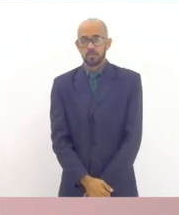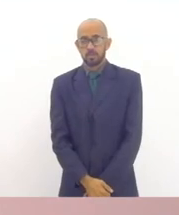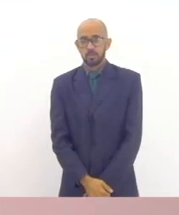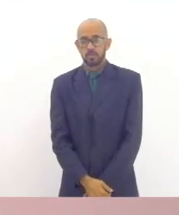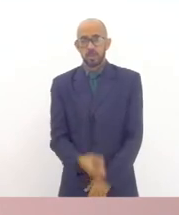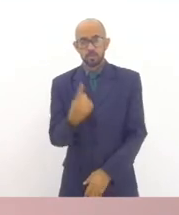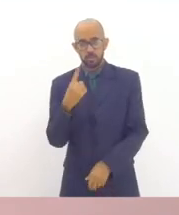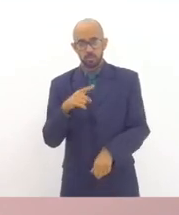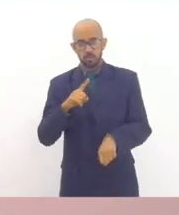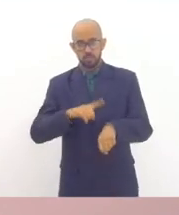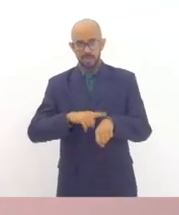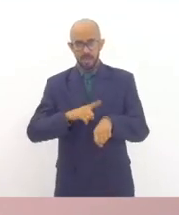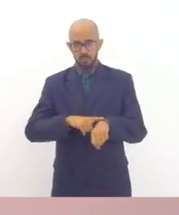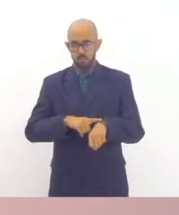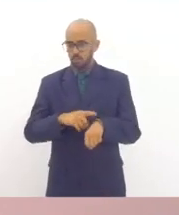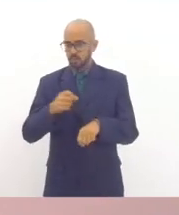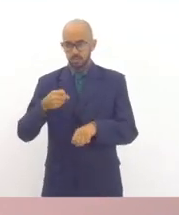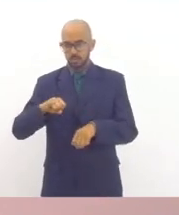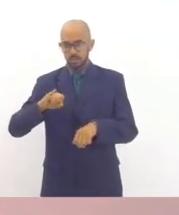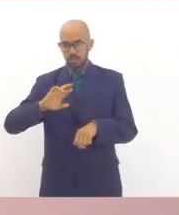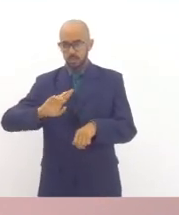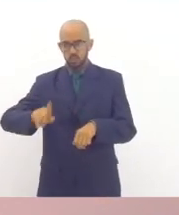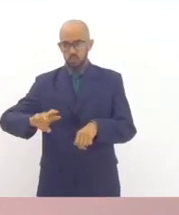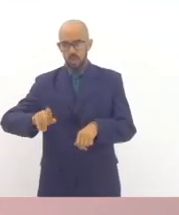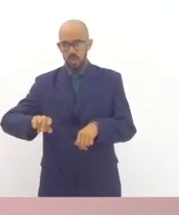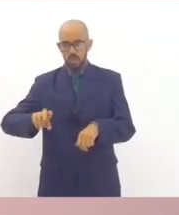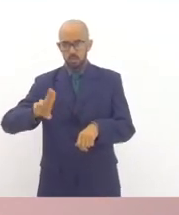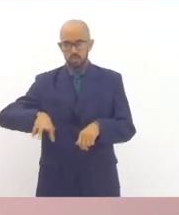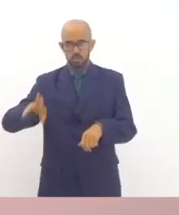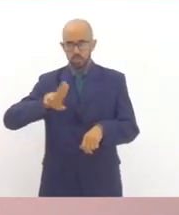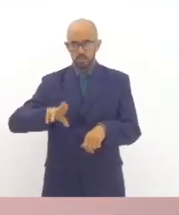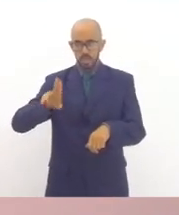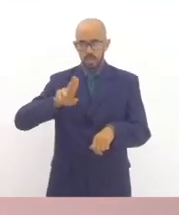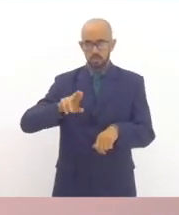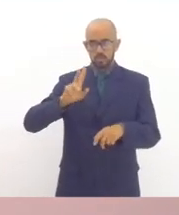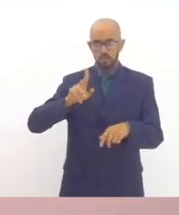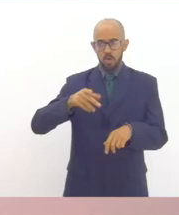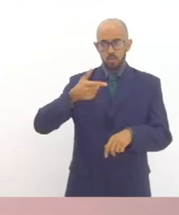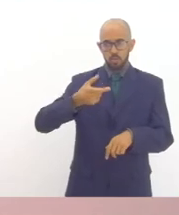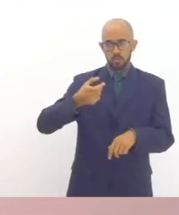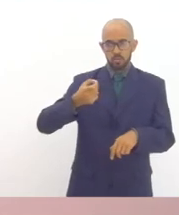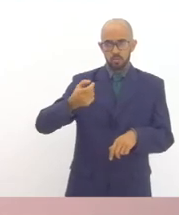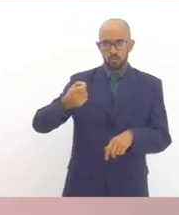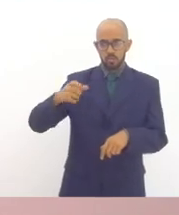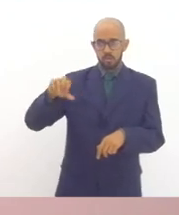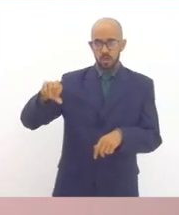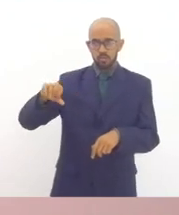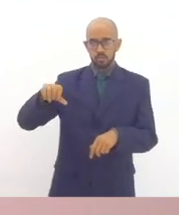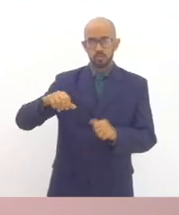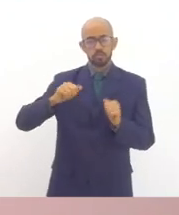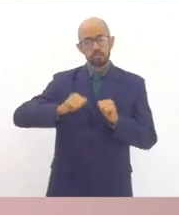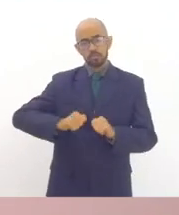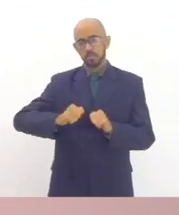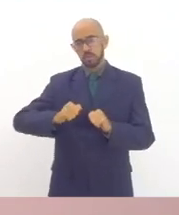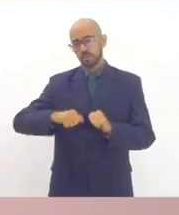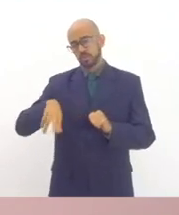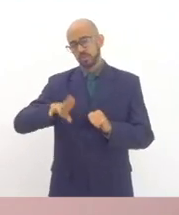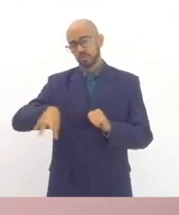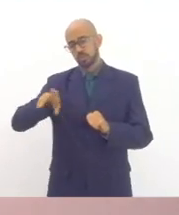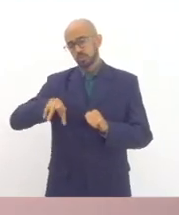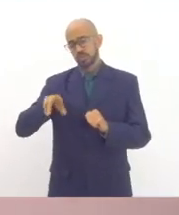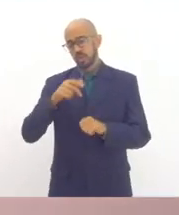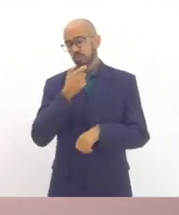esse 1 tempo, quando não utilizado, como aconteceu em 2009, ser utilizado para a língua estrangeira, por